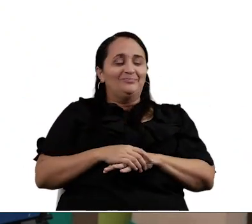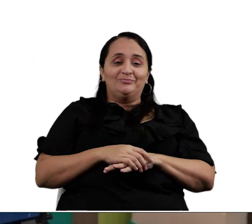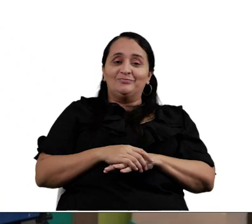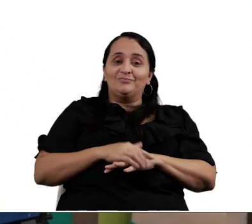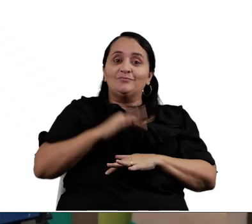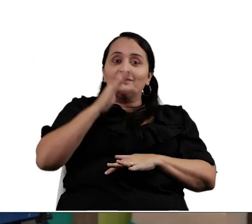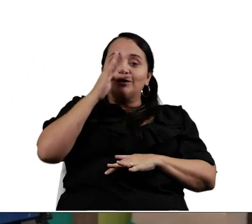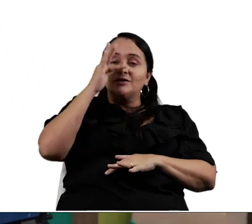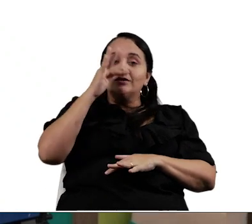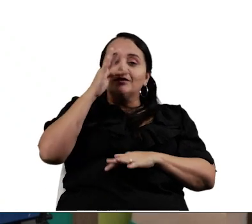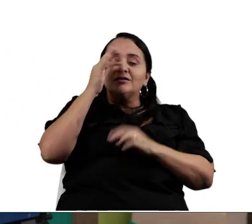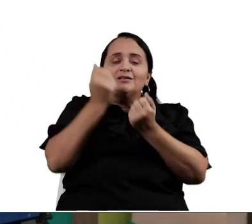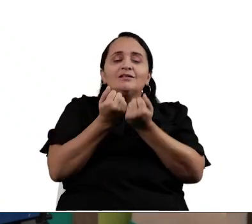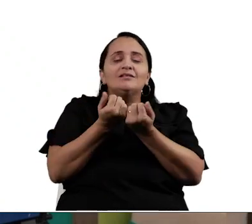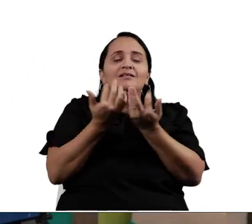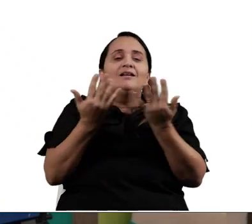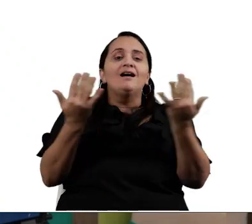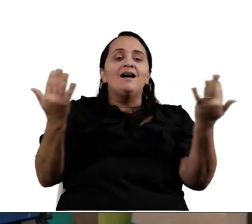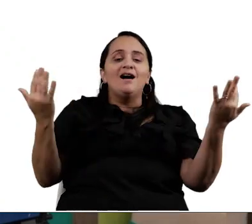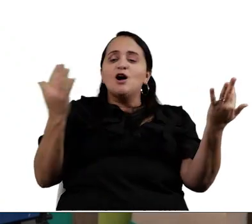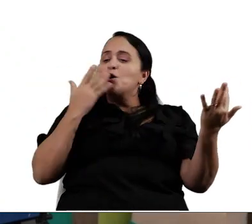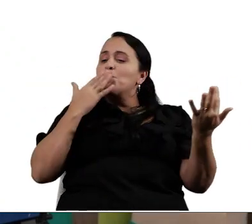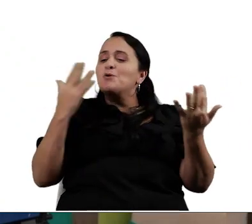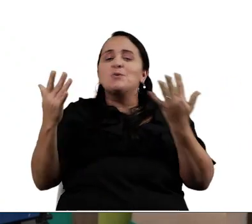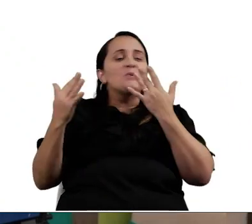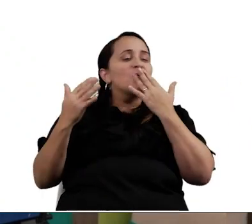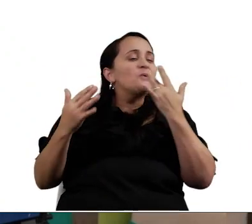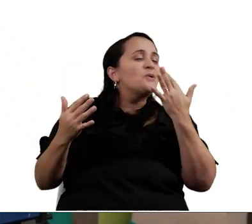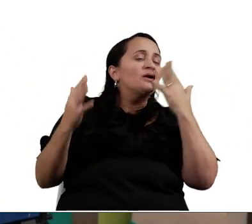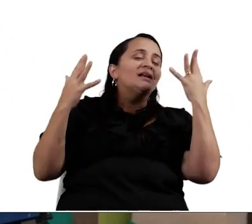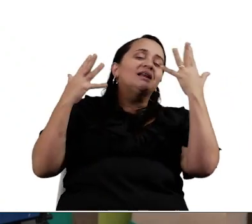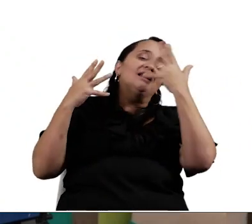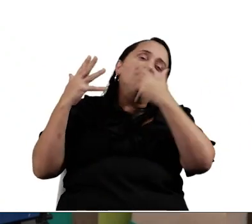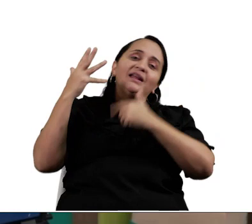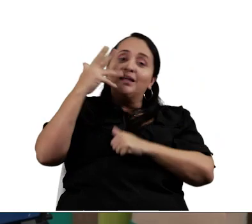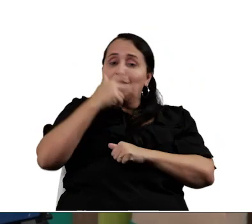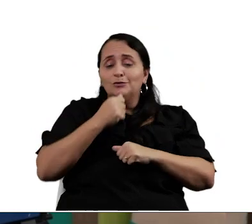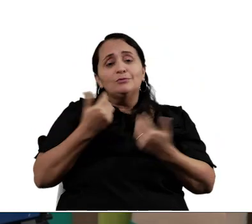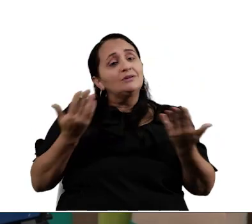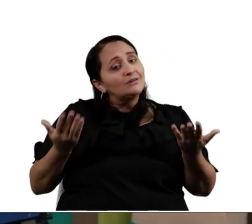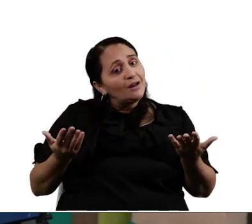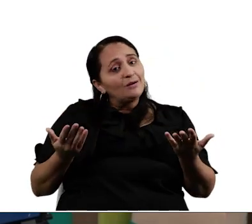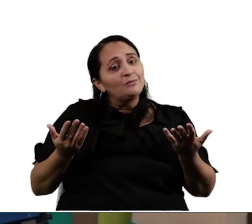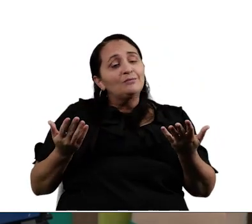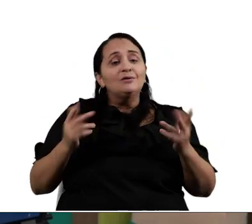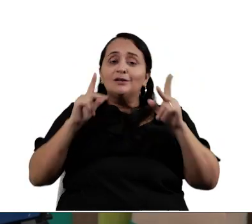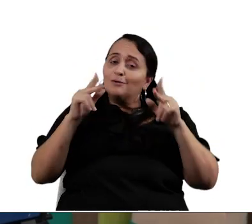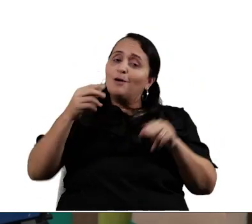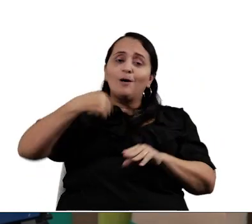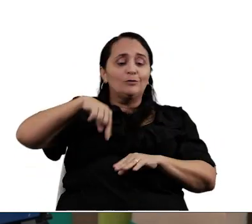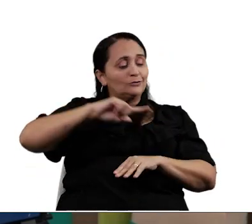as cores é que é bonito, não é verdade? E assim nós devemos respeitar as